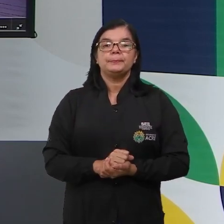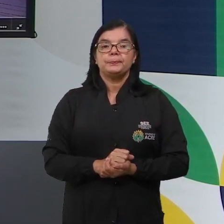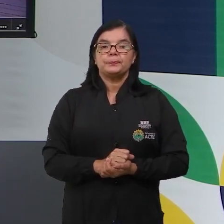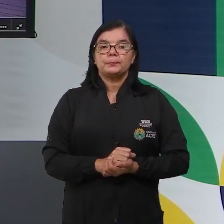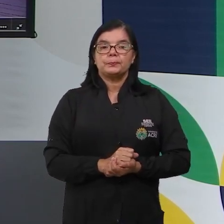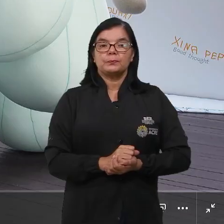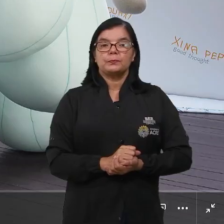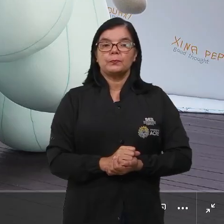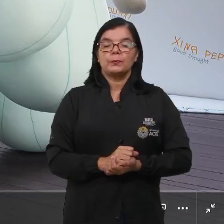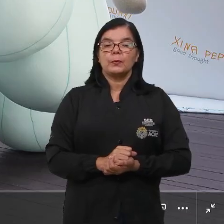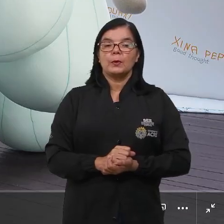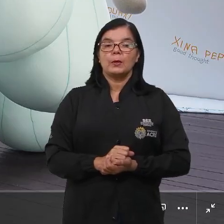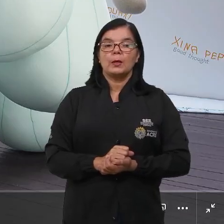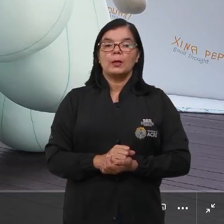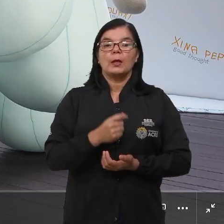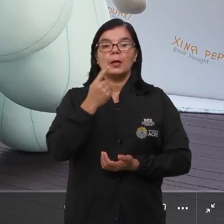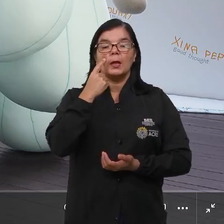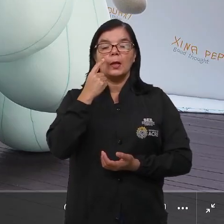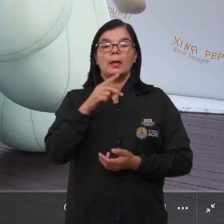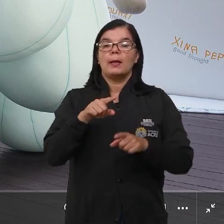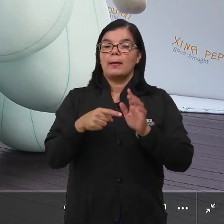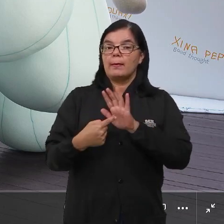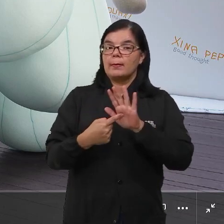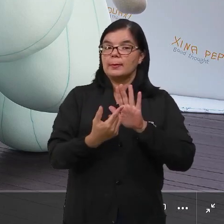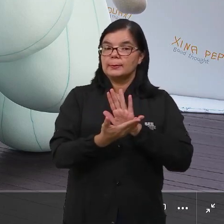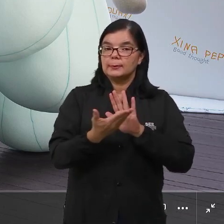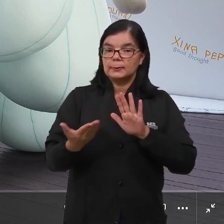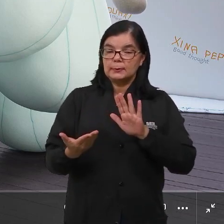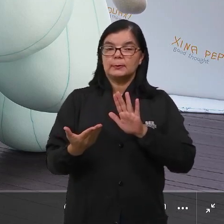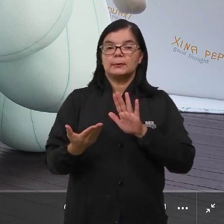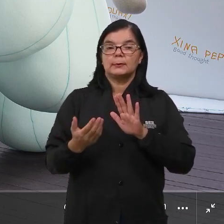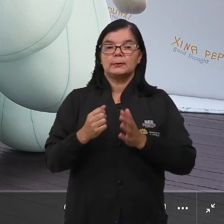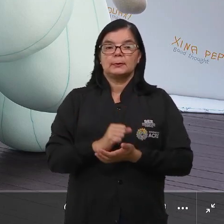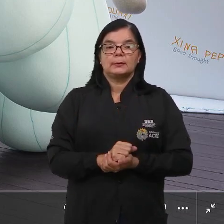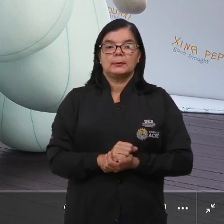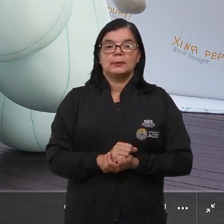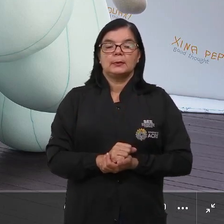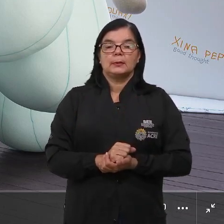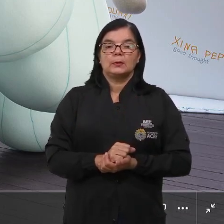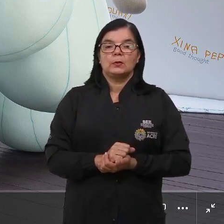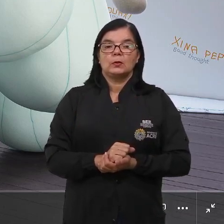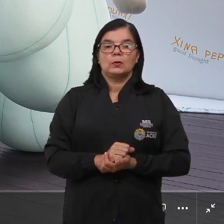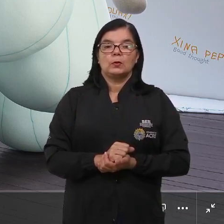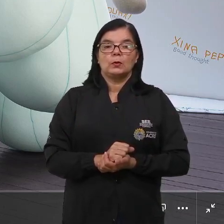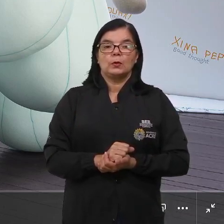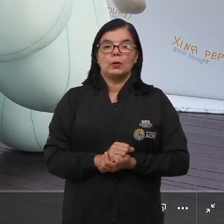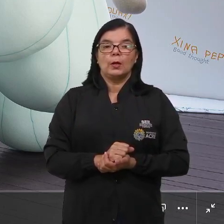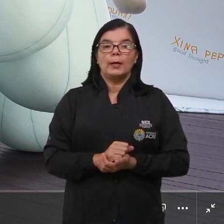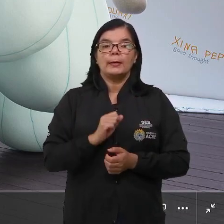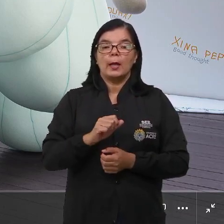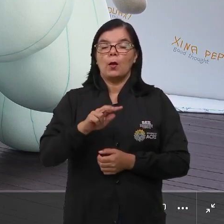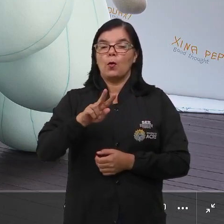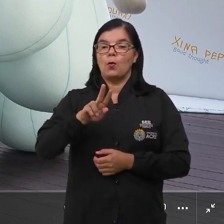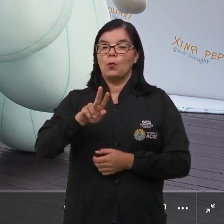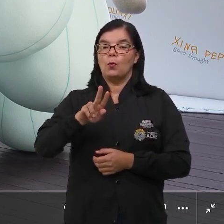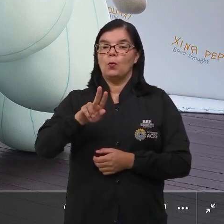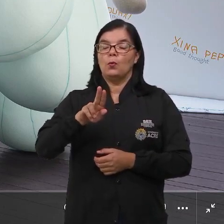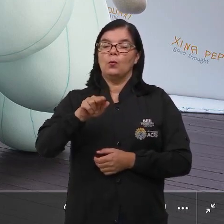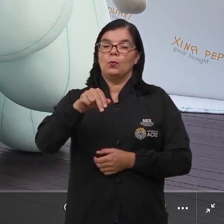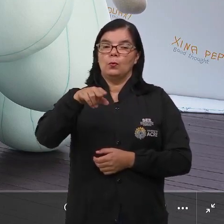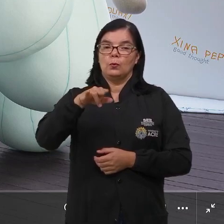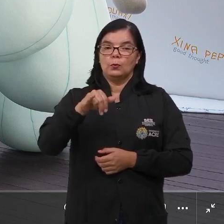de Ernesto Neto, essa daí é Rune Queen, faz parte,